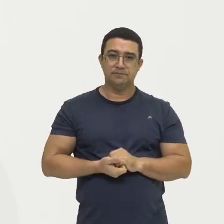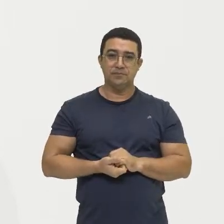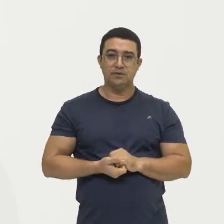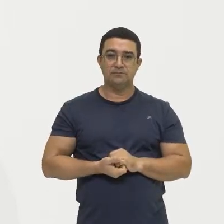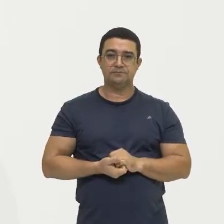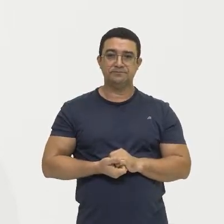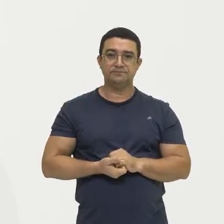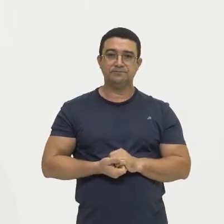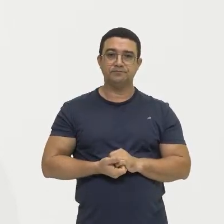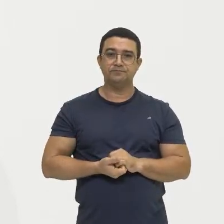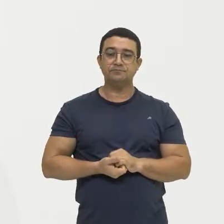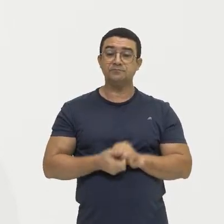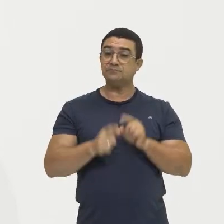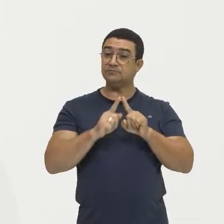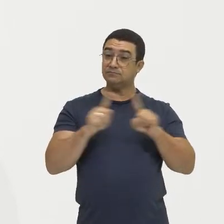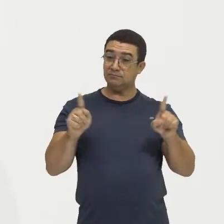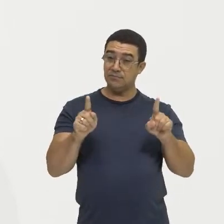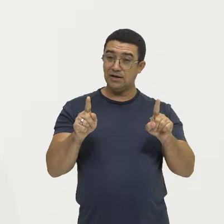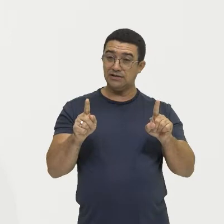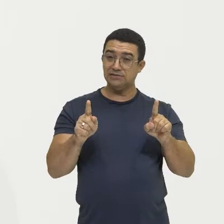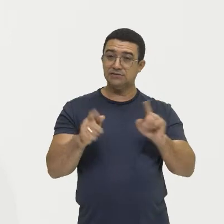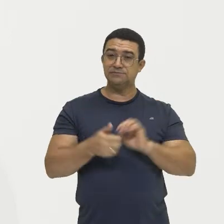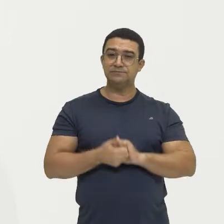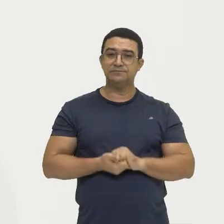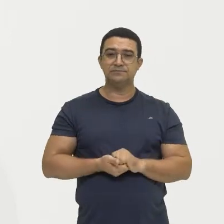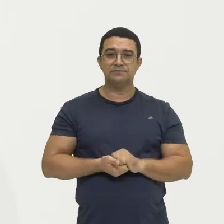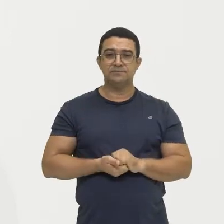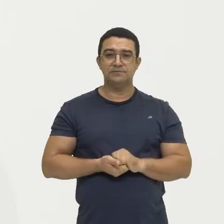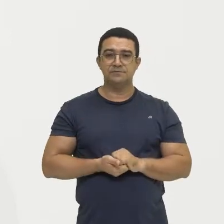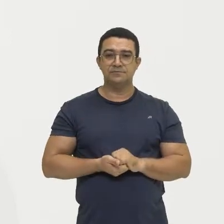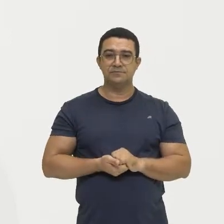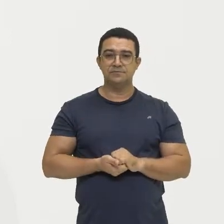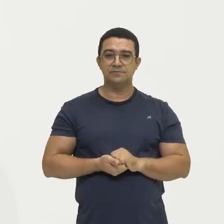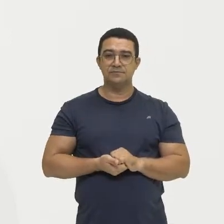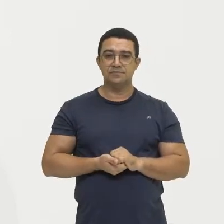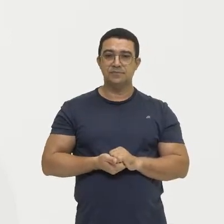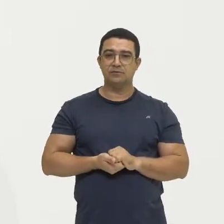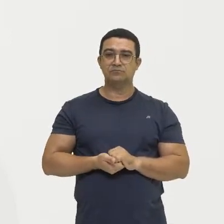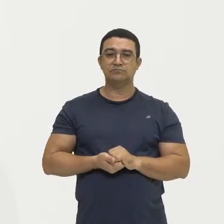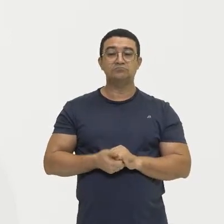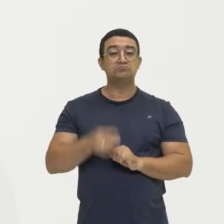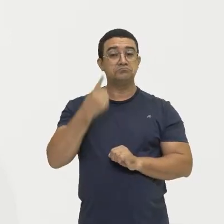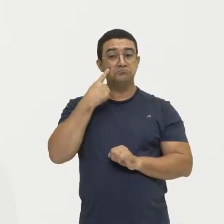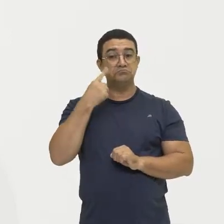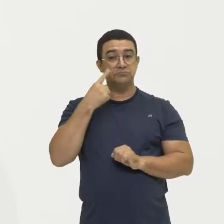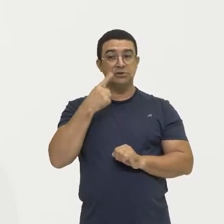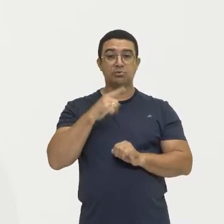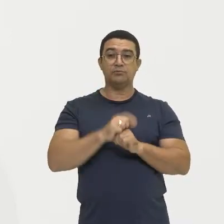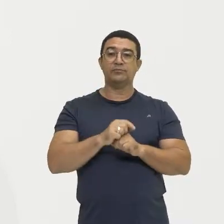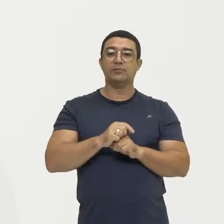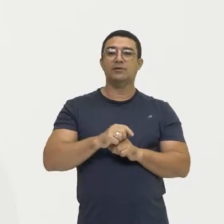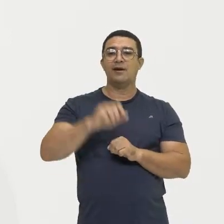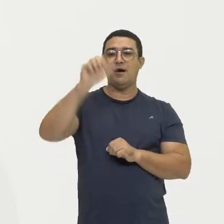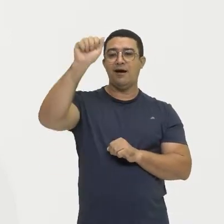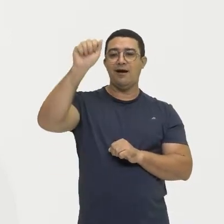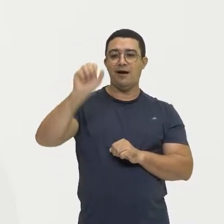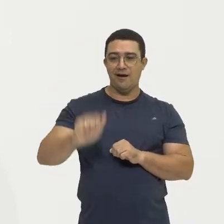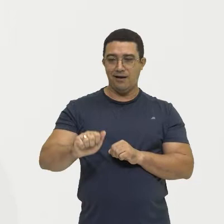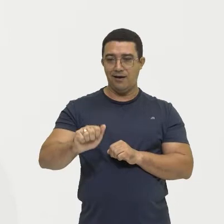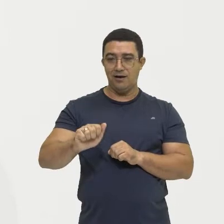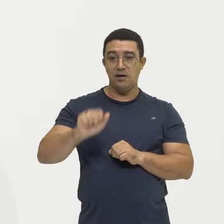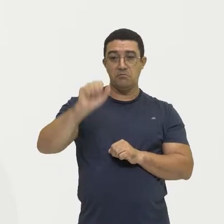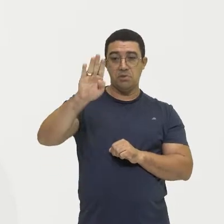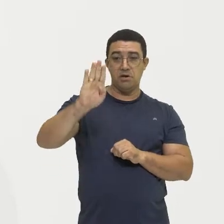rimas elas estão alternadas, ó, uma em cima no início ou lá no meio, né? E agora, finge tão